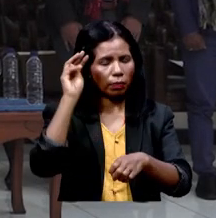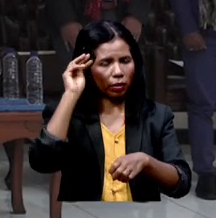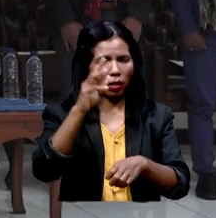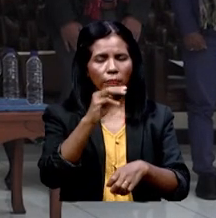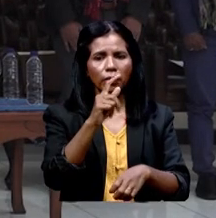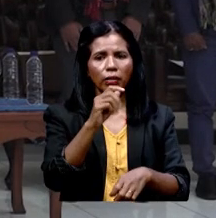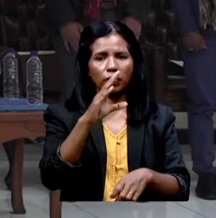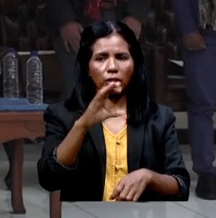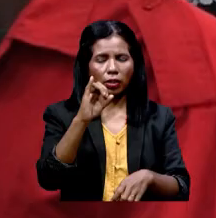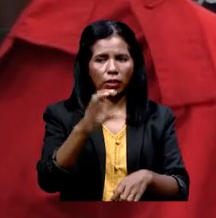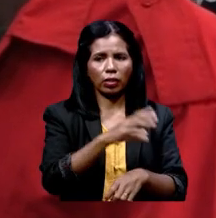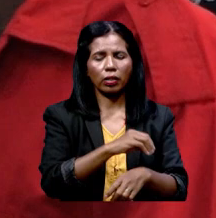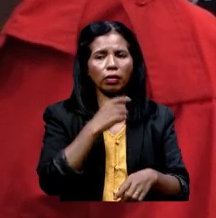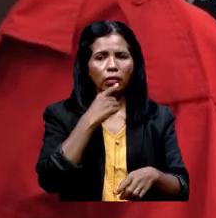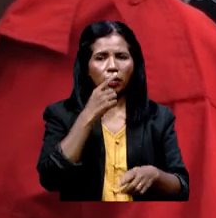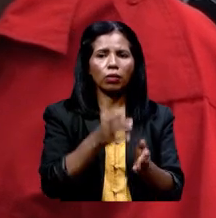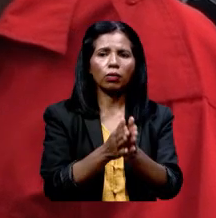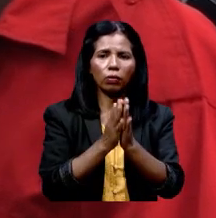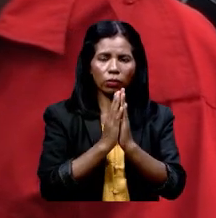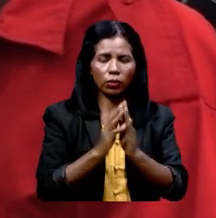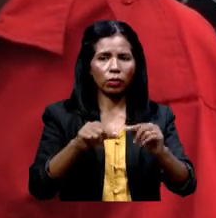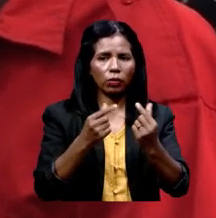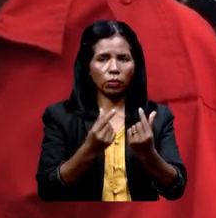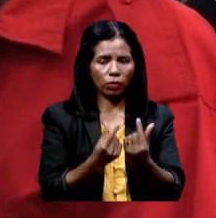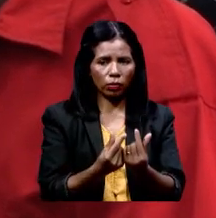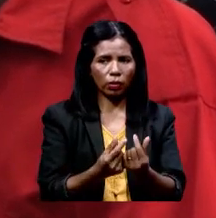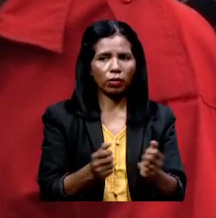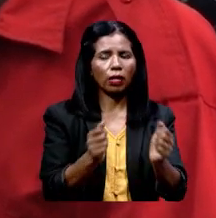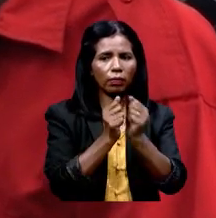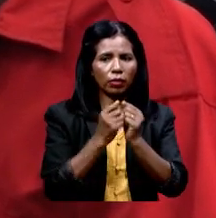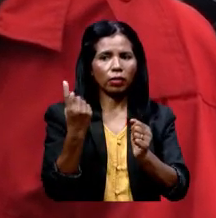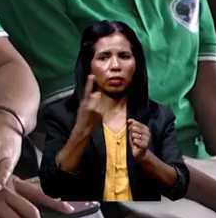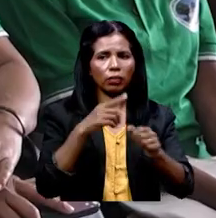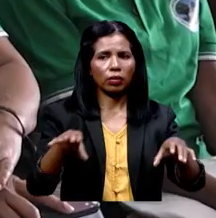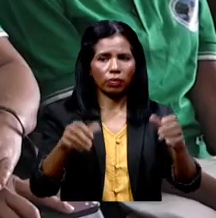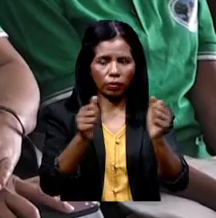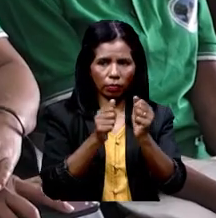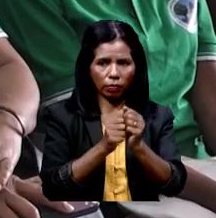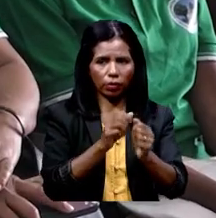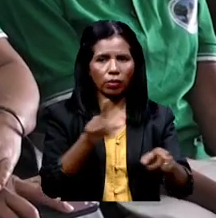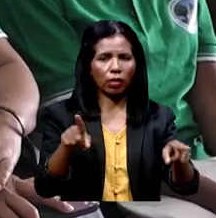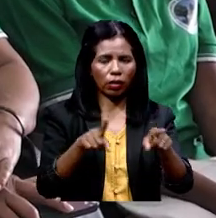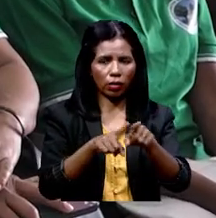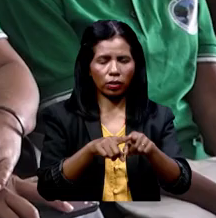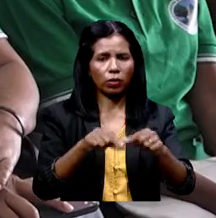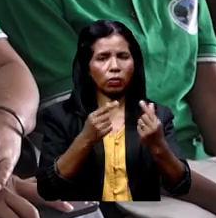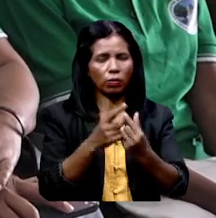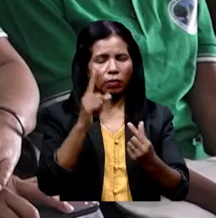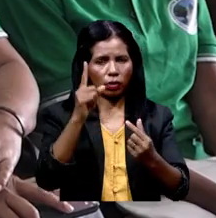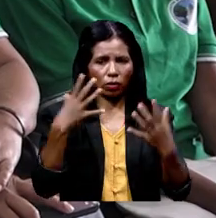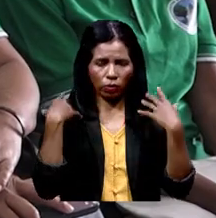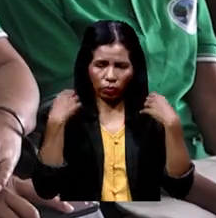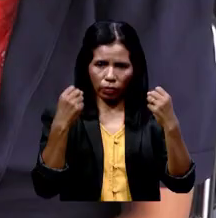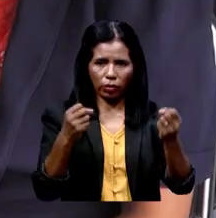no ambiente Francisco Calvo Adilai, o movimento cooperativas atuamentem na fatem cooperativa Sira no dar meio ida nebe forte